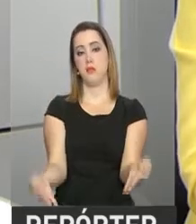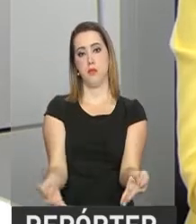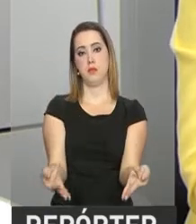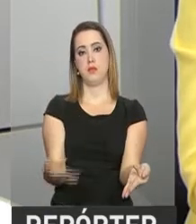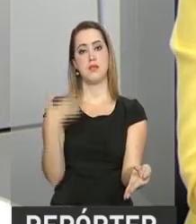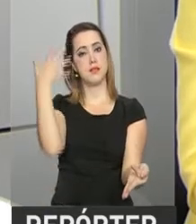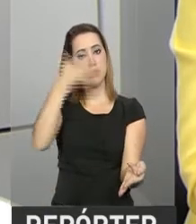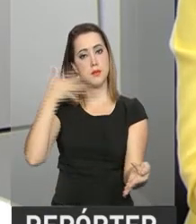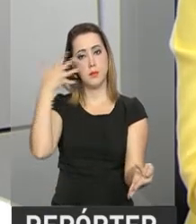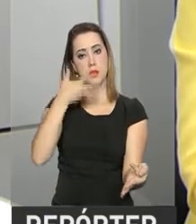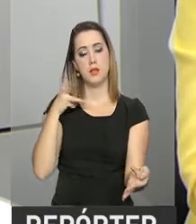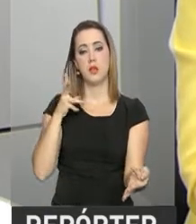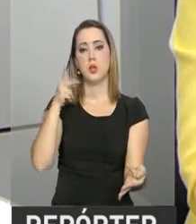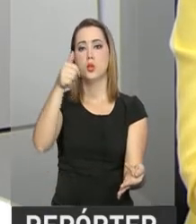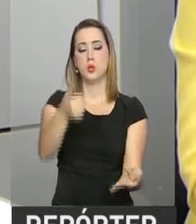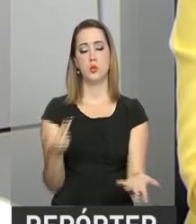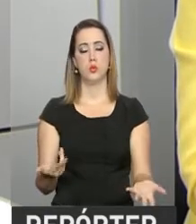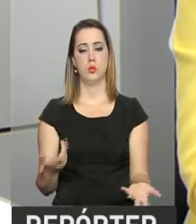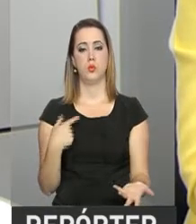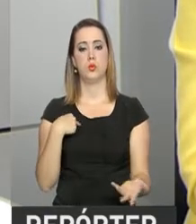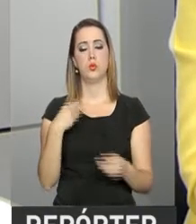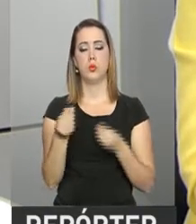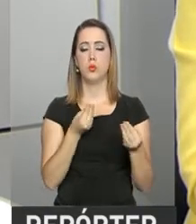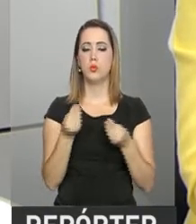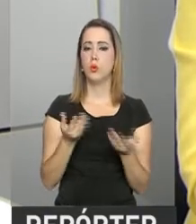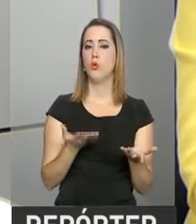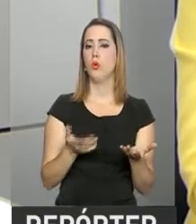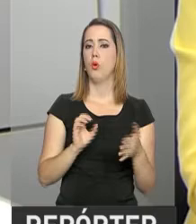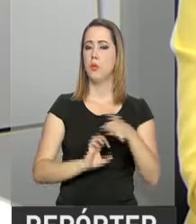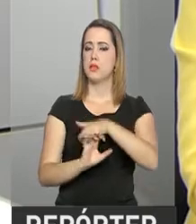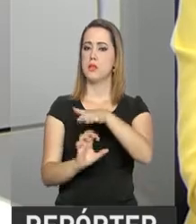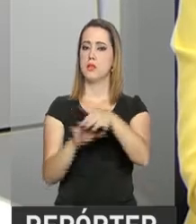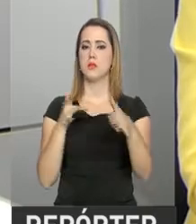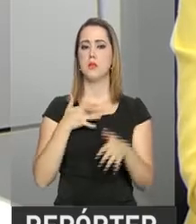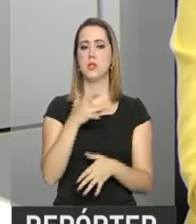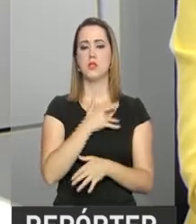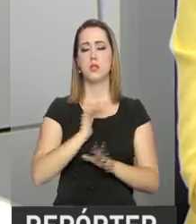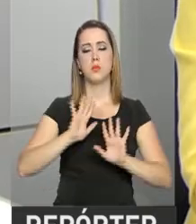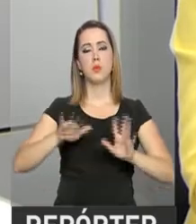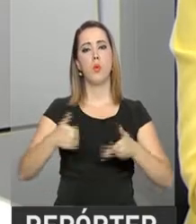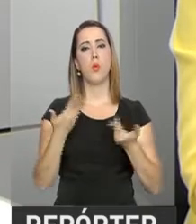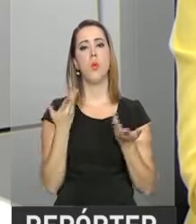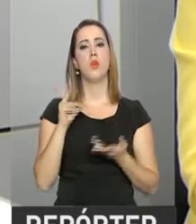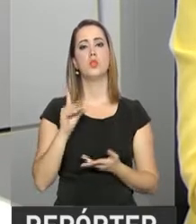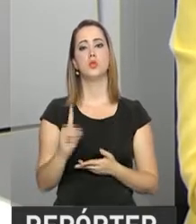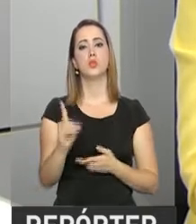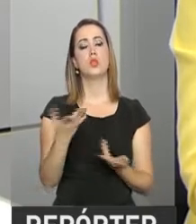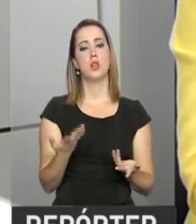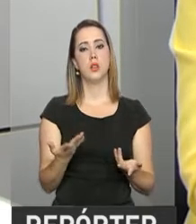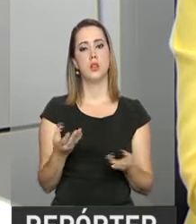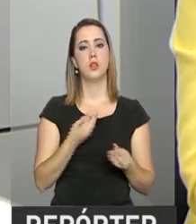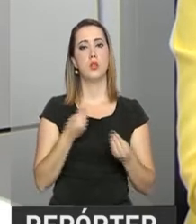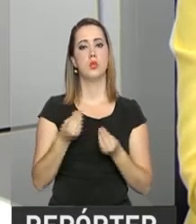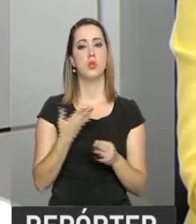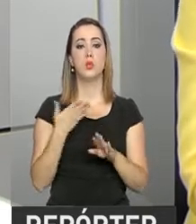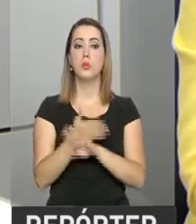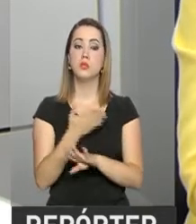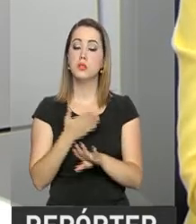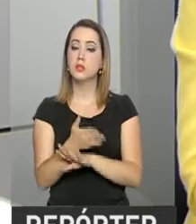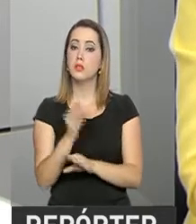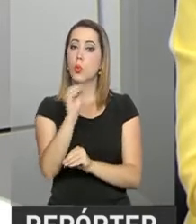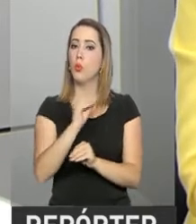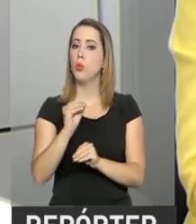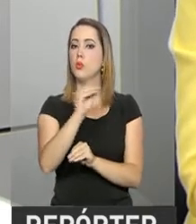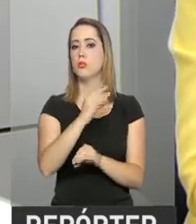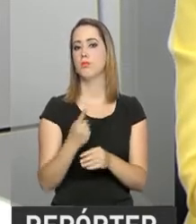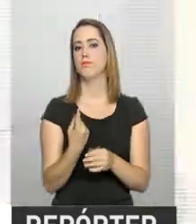as obrigações das operadoras de plano de saúde, quais são os seus direitos e como ele deve ter o atendimento prestado